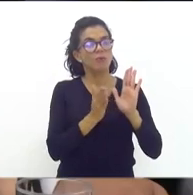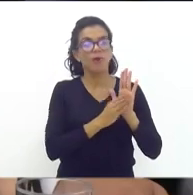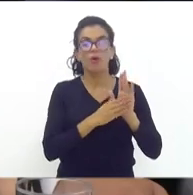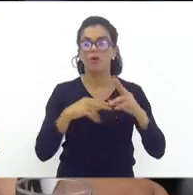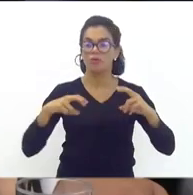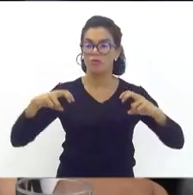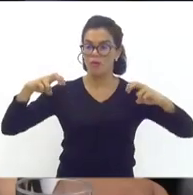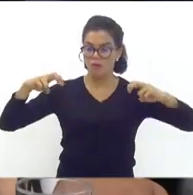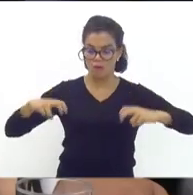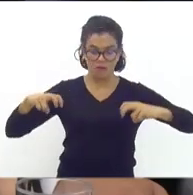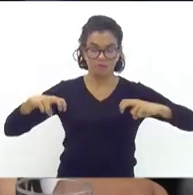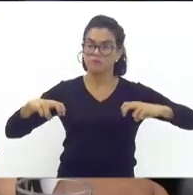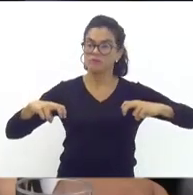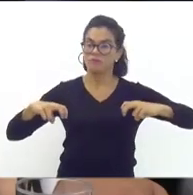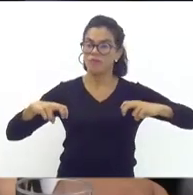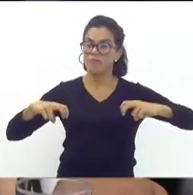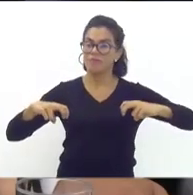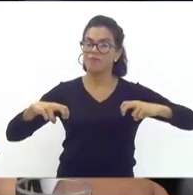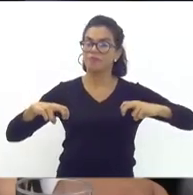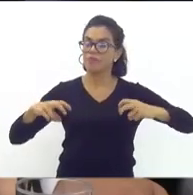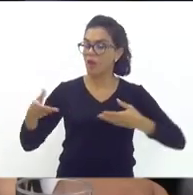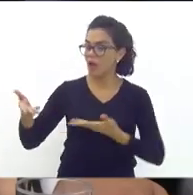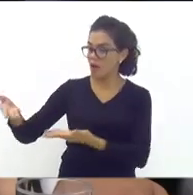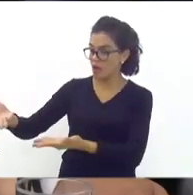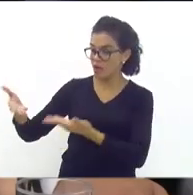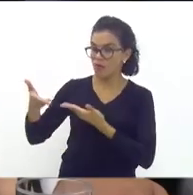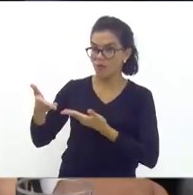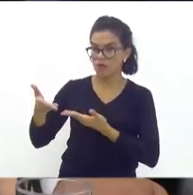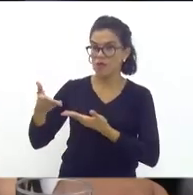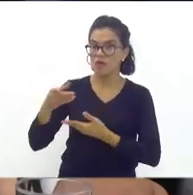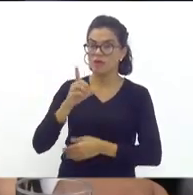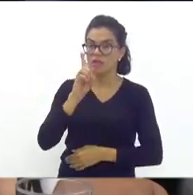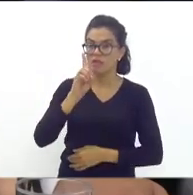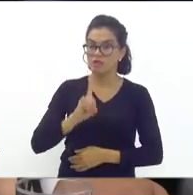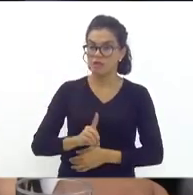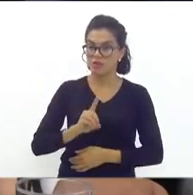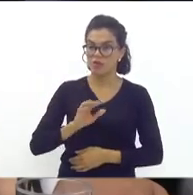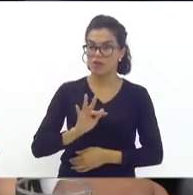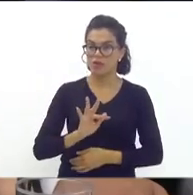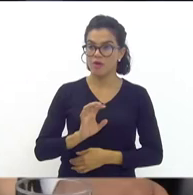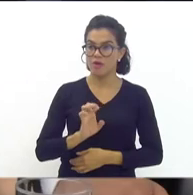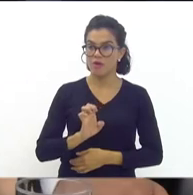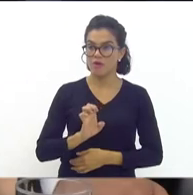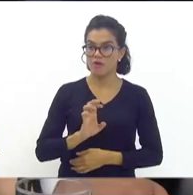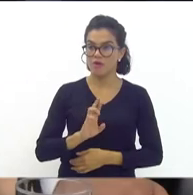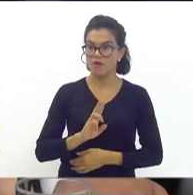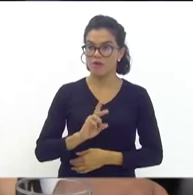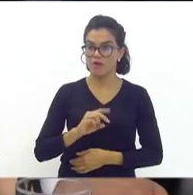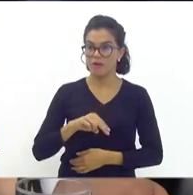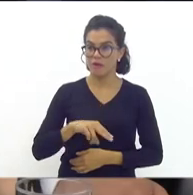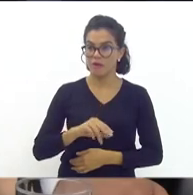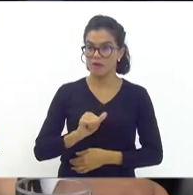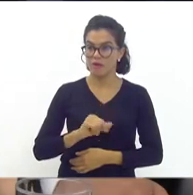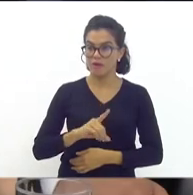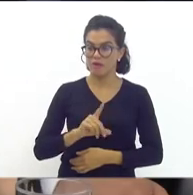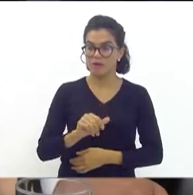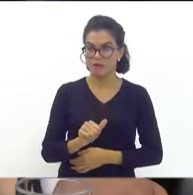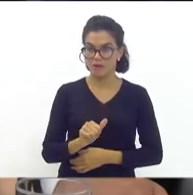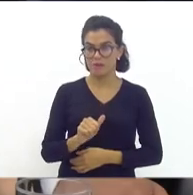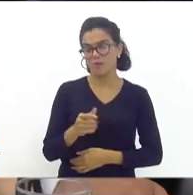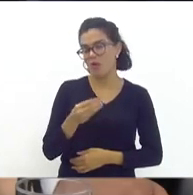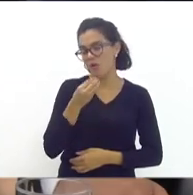bem como a convocação da diretora Fernanda que também por Óbvio que não era